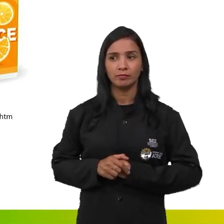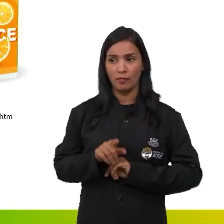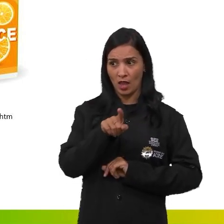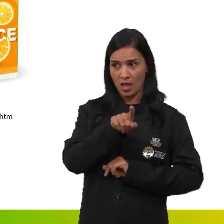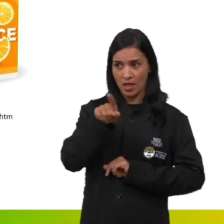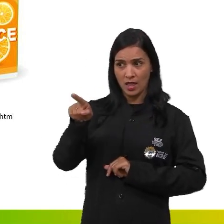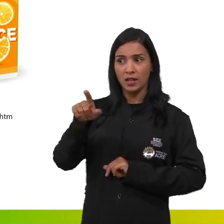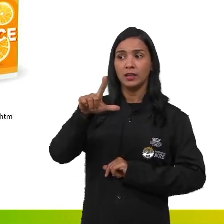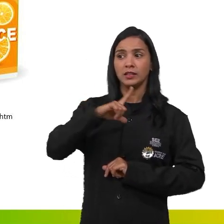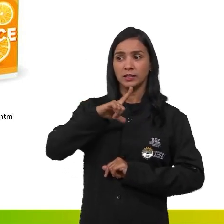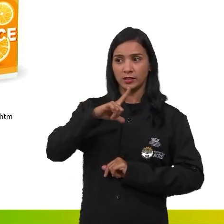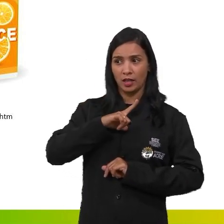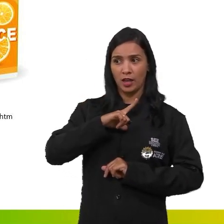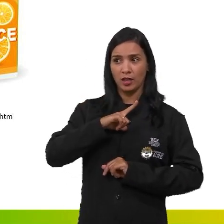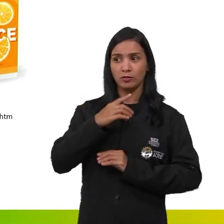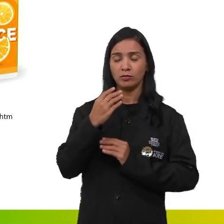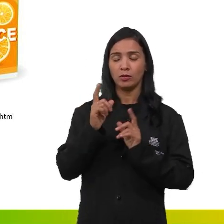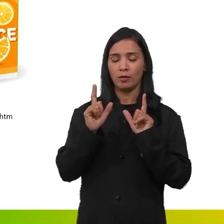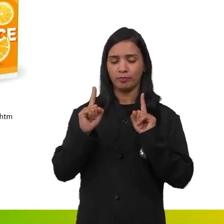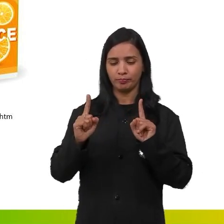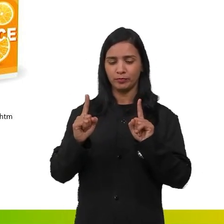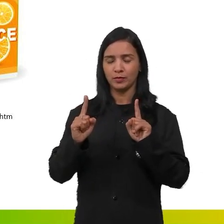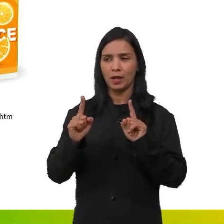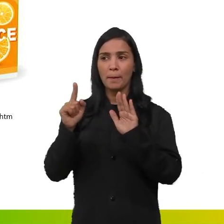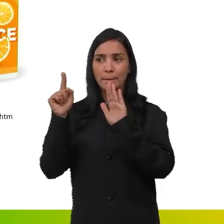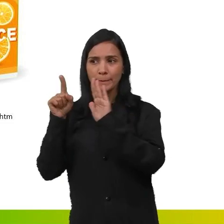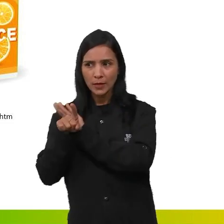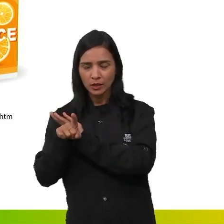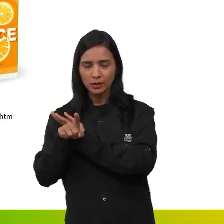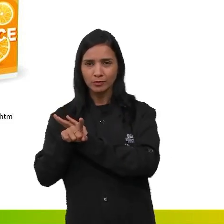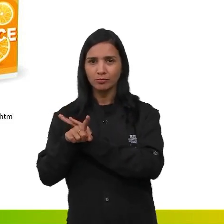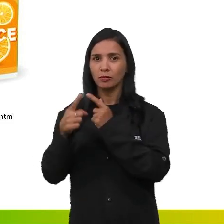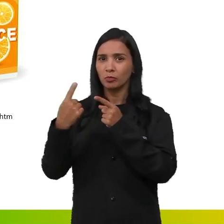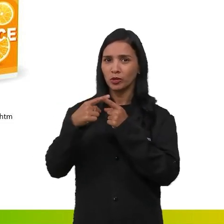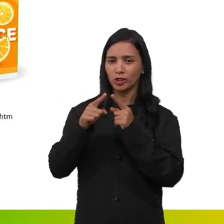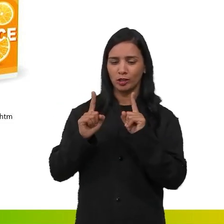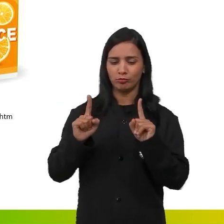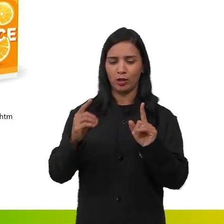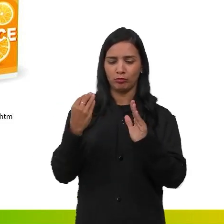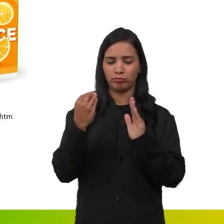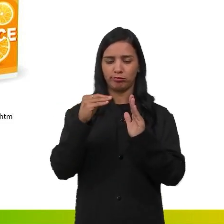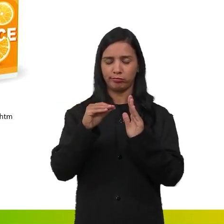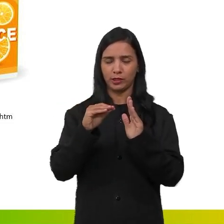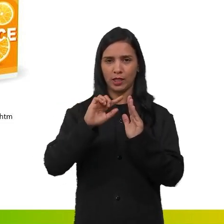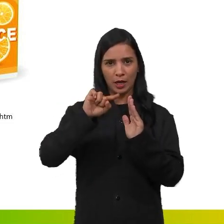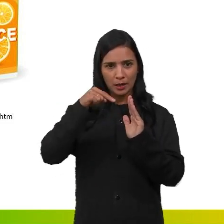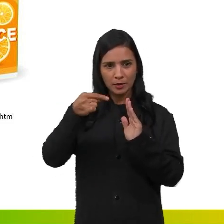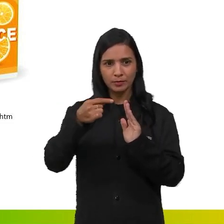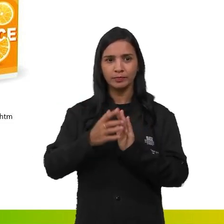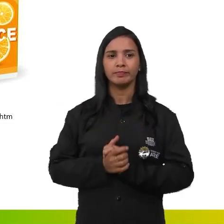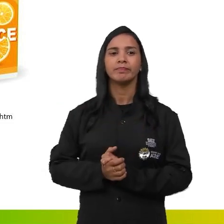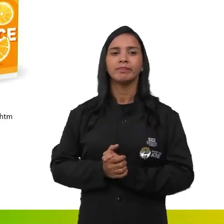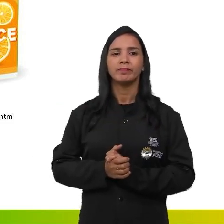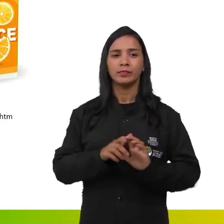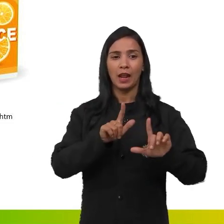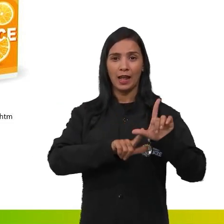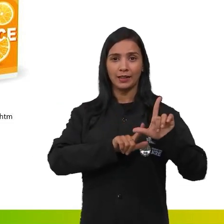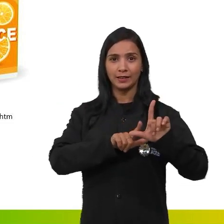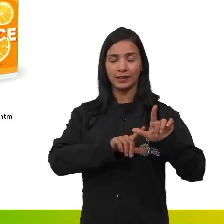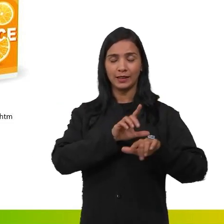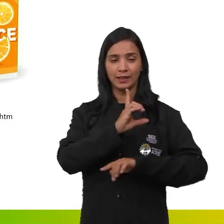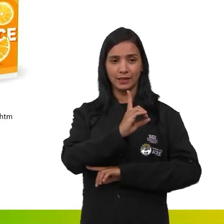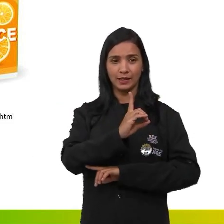Eles têm perguntas. Na letra D, she has experience.